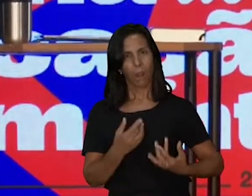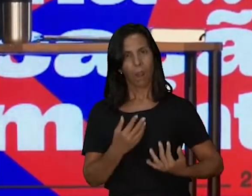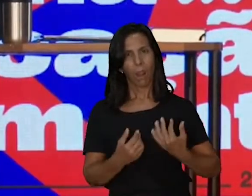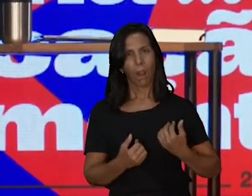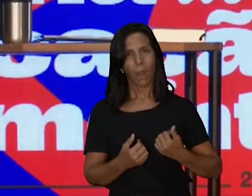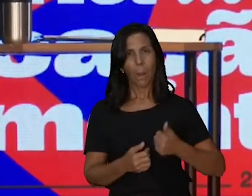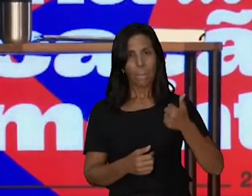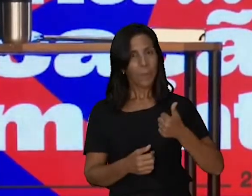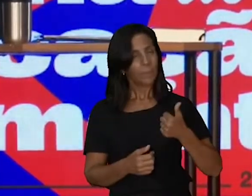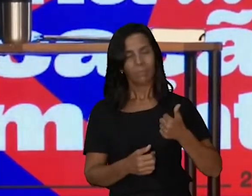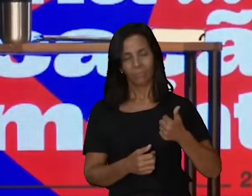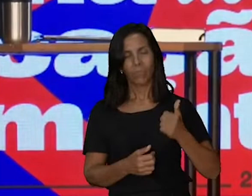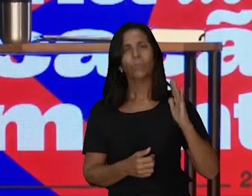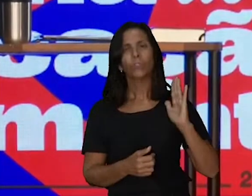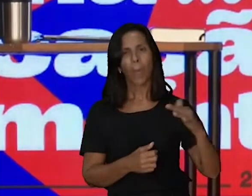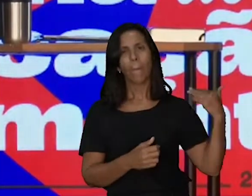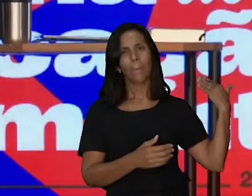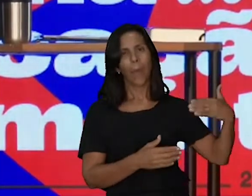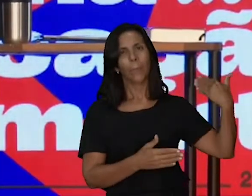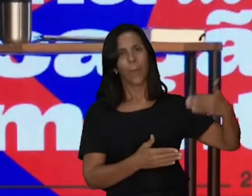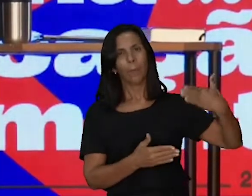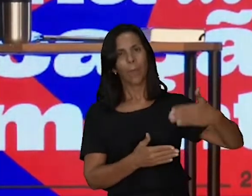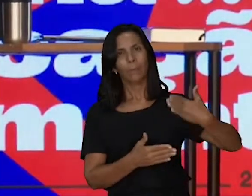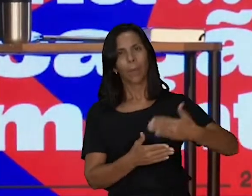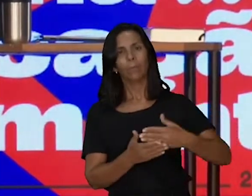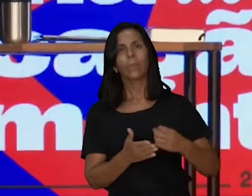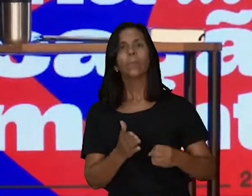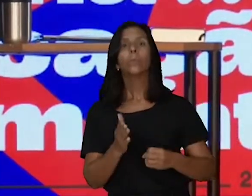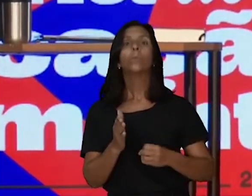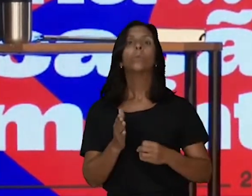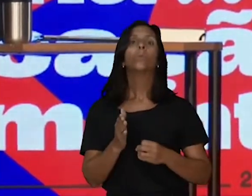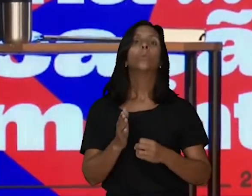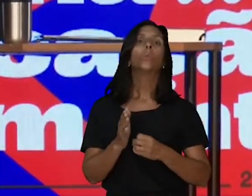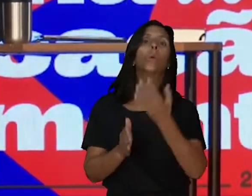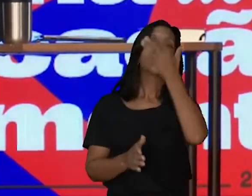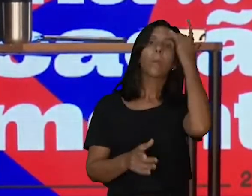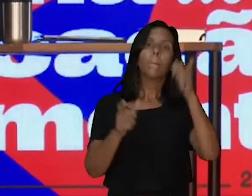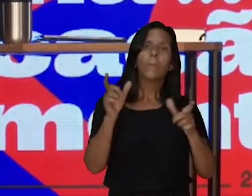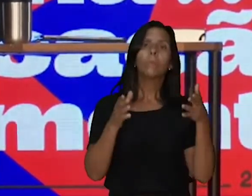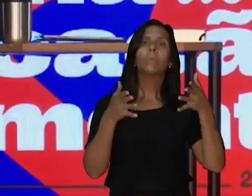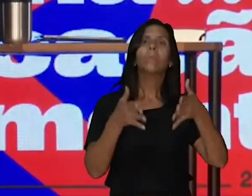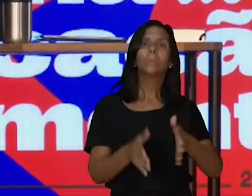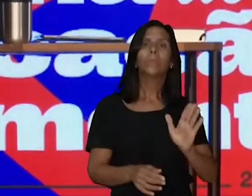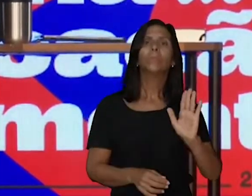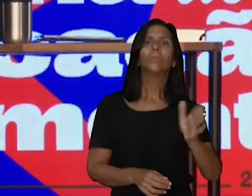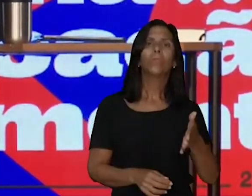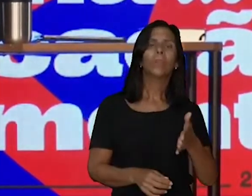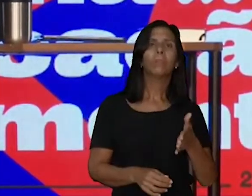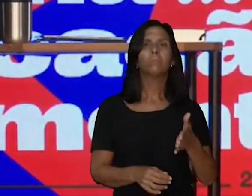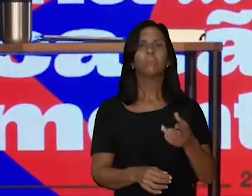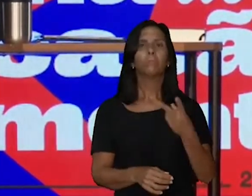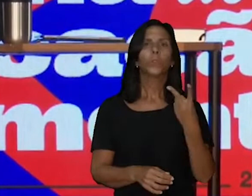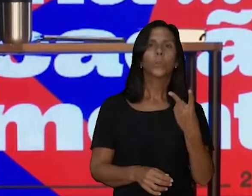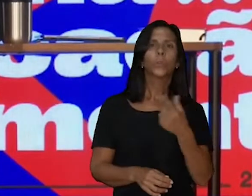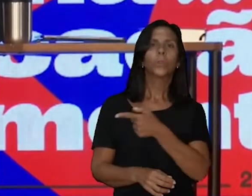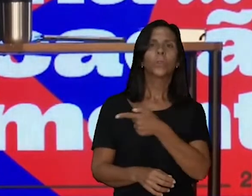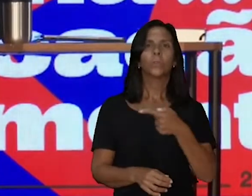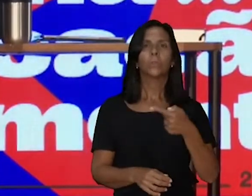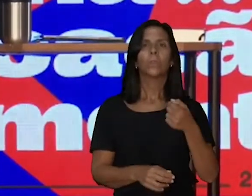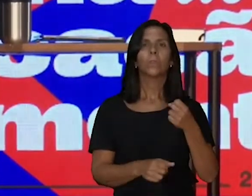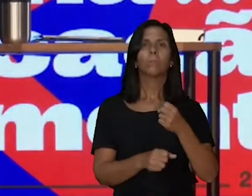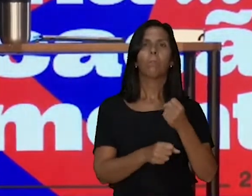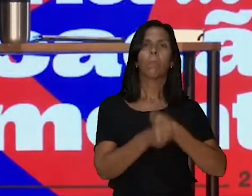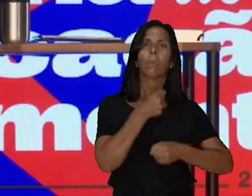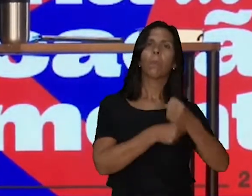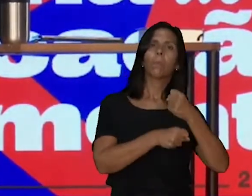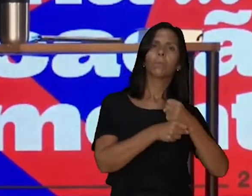Vários de vocês já participaram de diversas. Quantos já participaram? Pelo menos mais de 2. Levanta a mão. Você que levantou a mão, você percebe